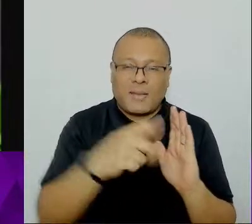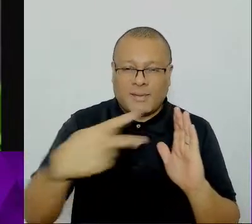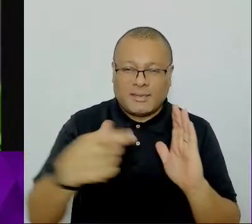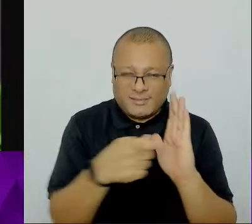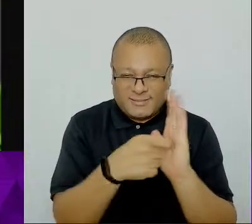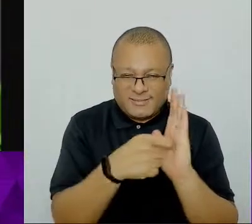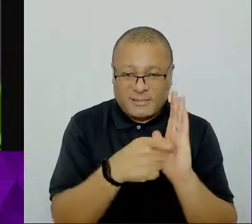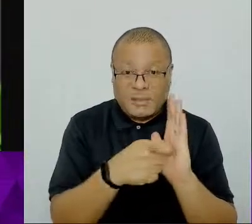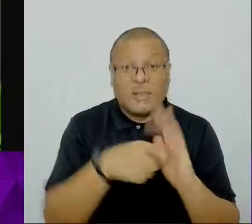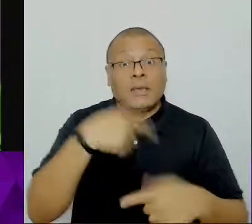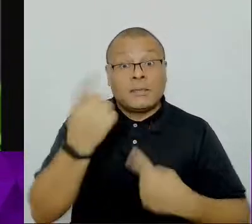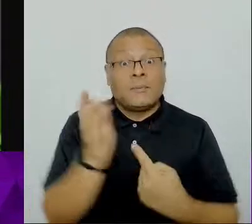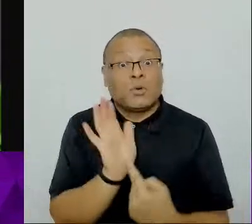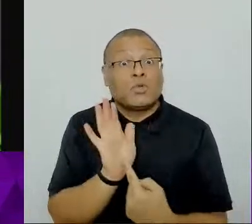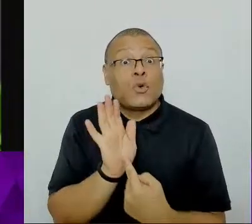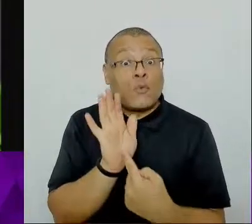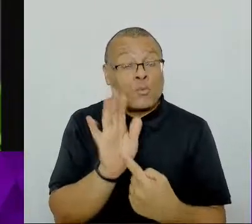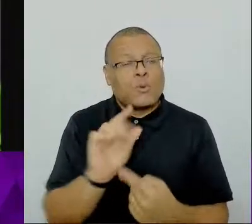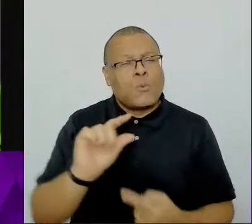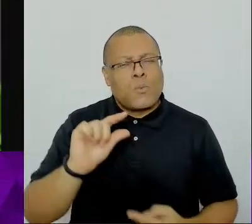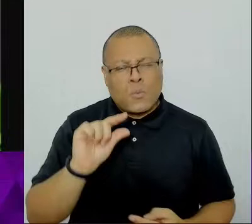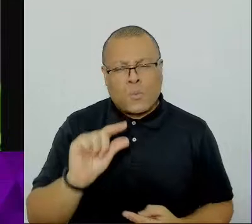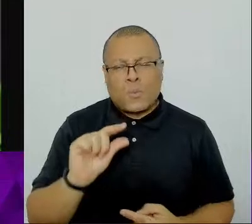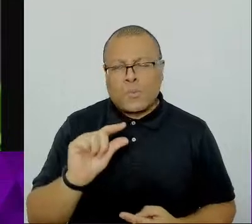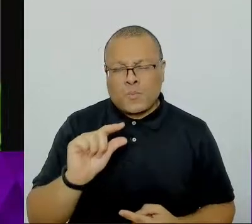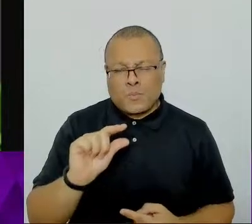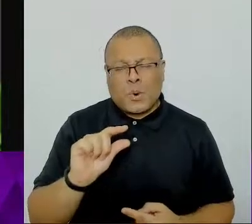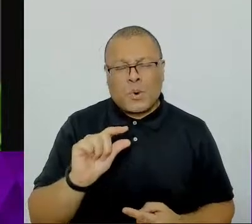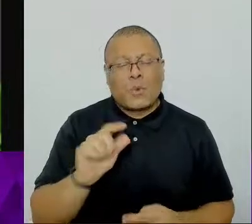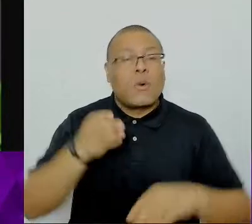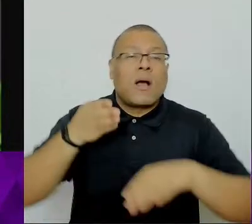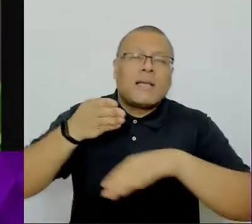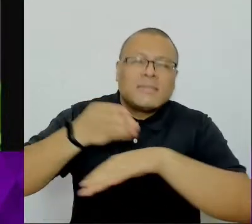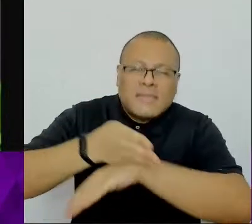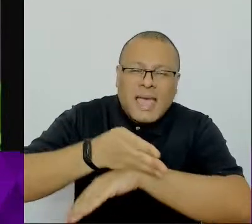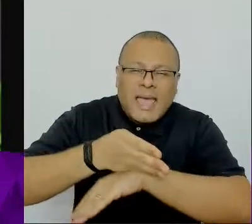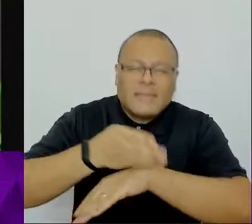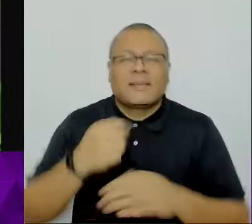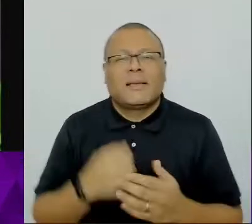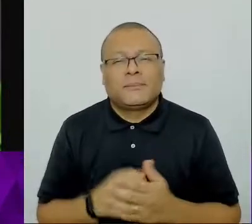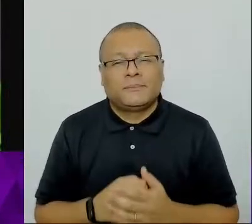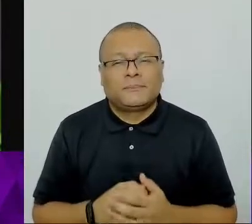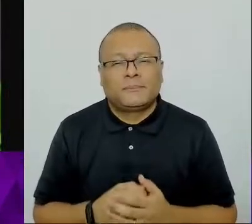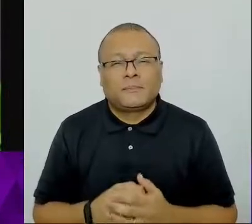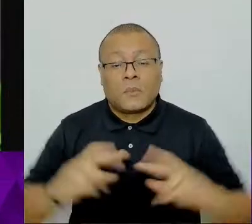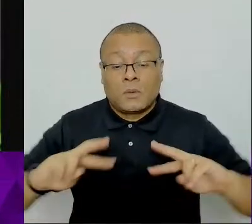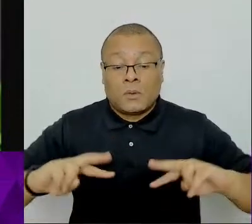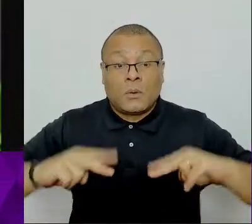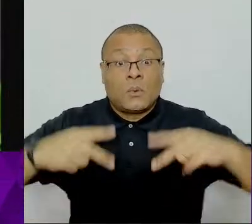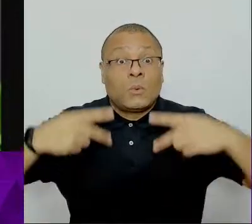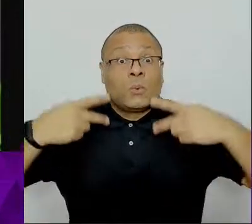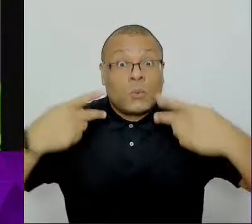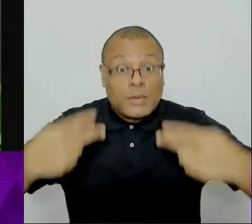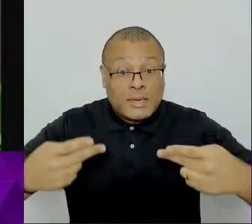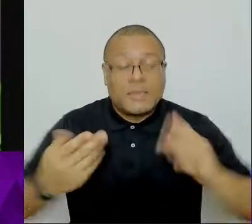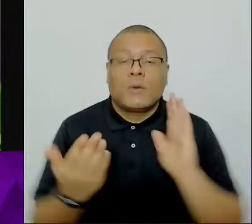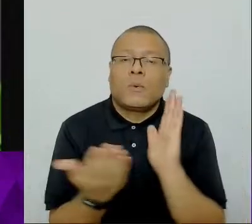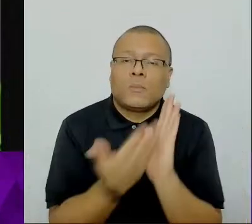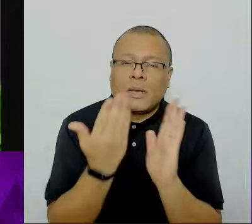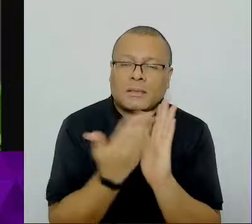vou mostrar para vocês um pouco onde que vocês acessam, o link para esses